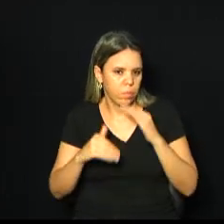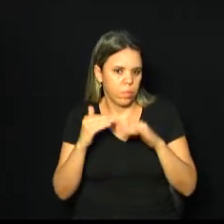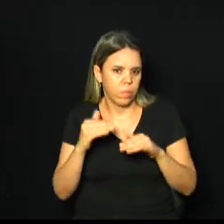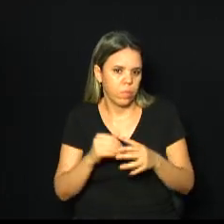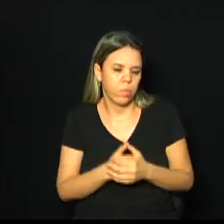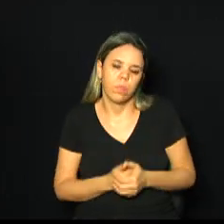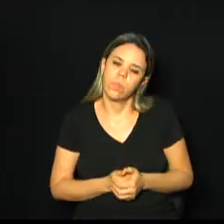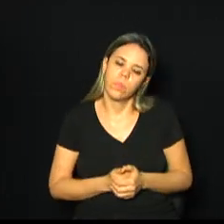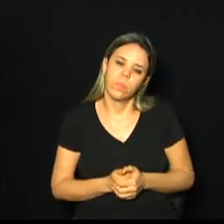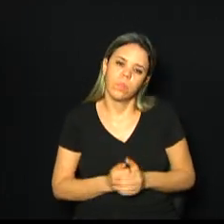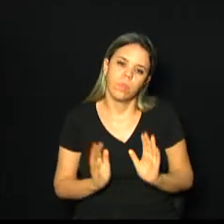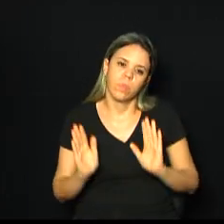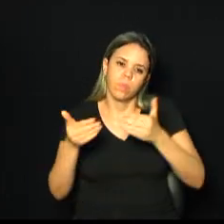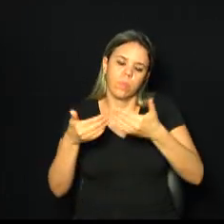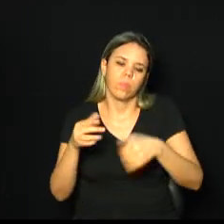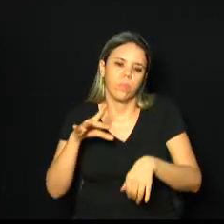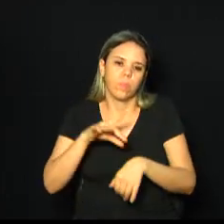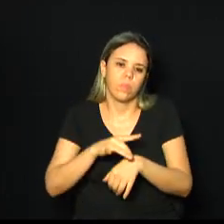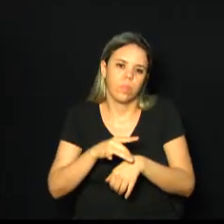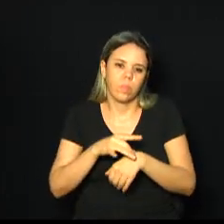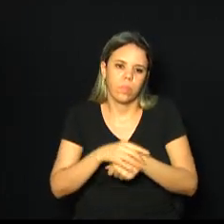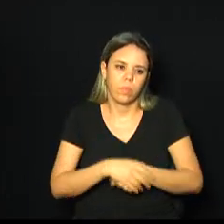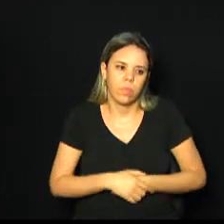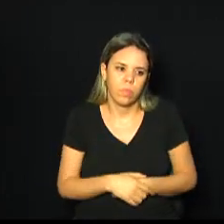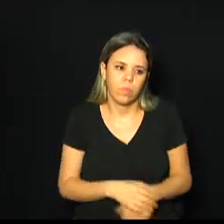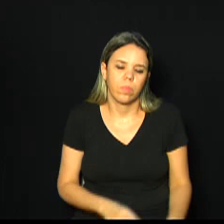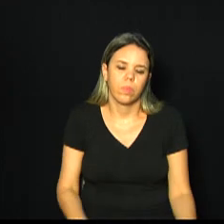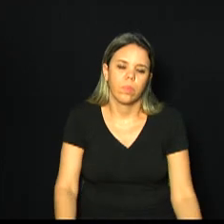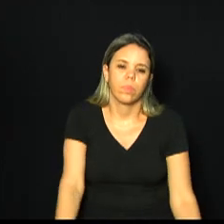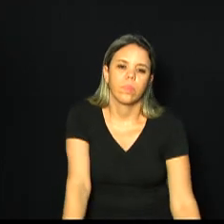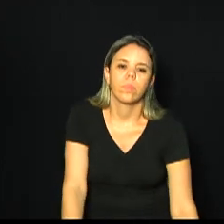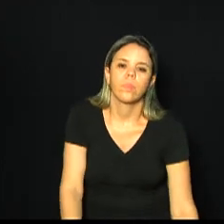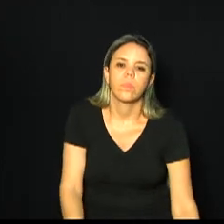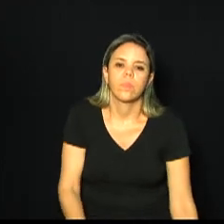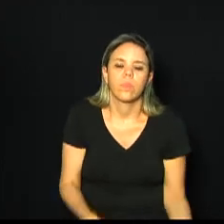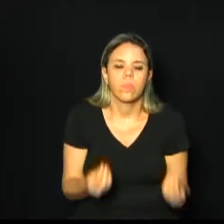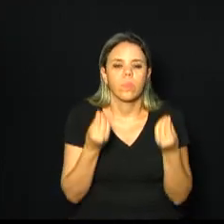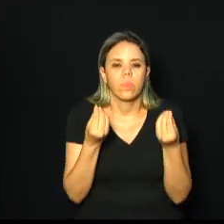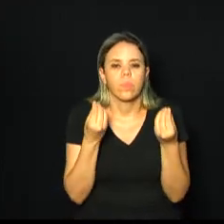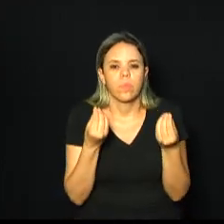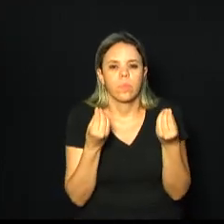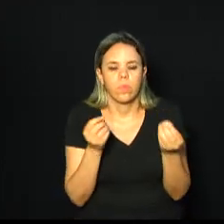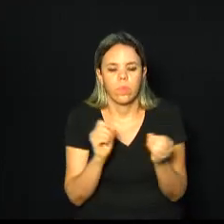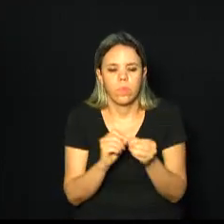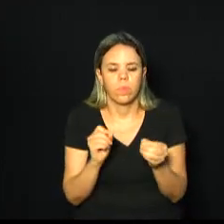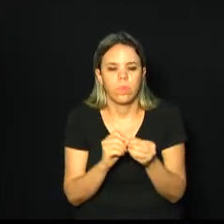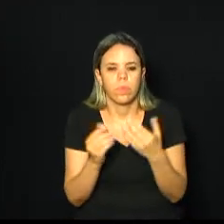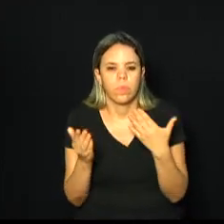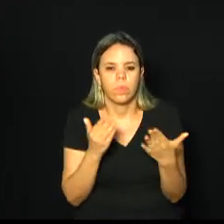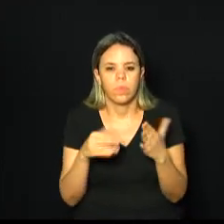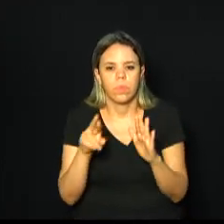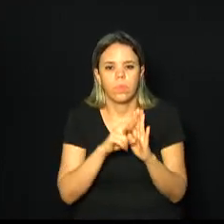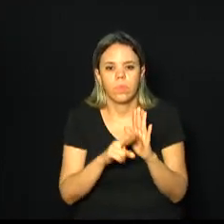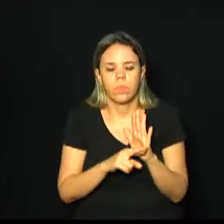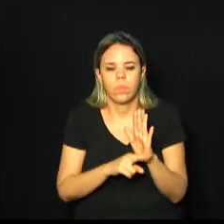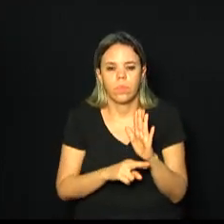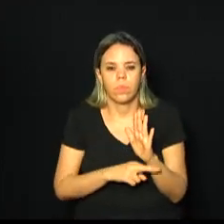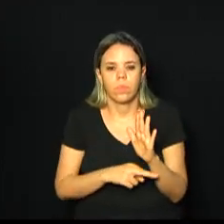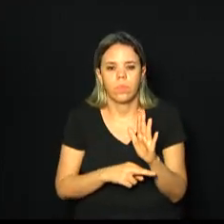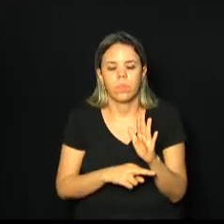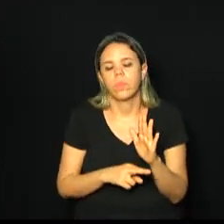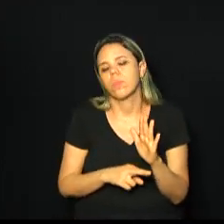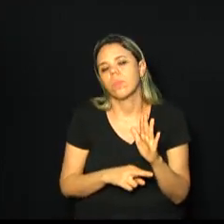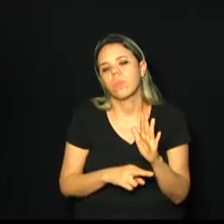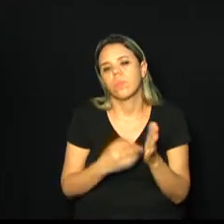desenvolvem com foco em segurança. Entendeu? Como que vai ser armazenado, quais são os critérios de